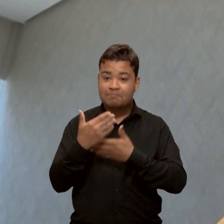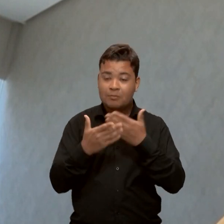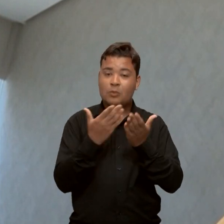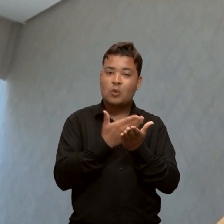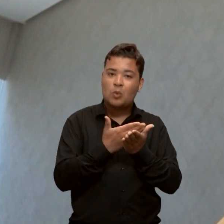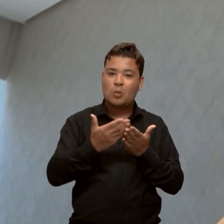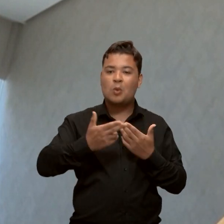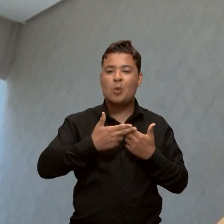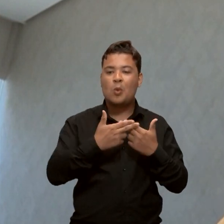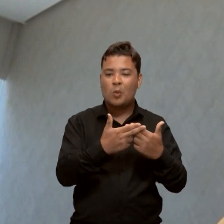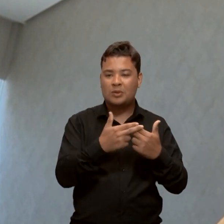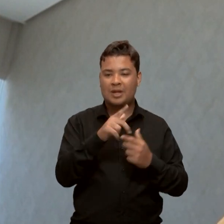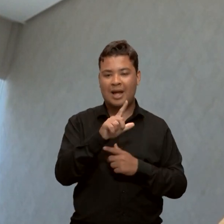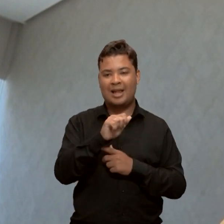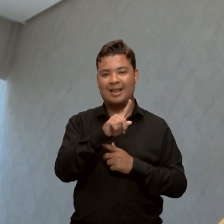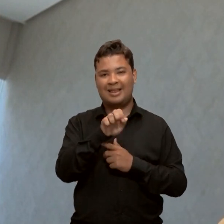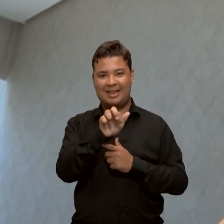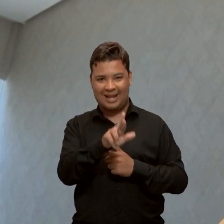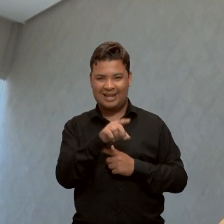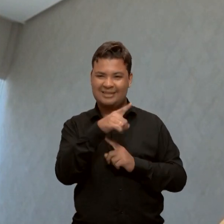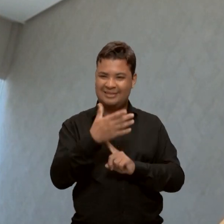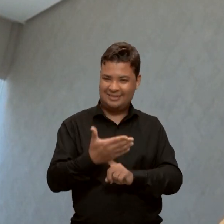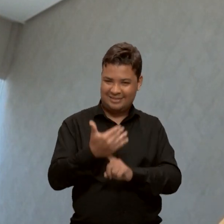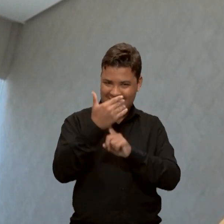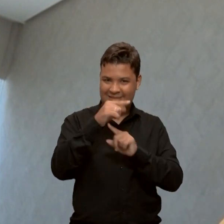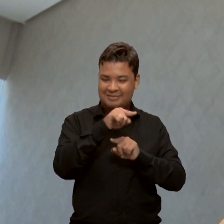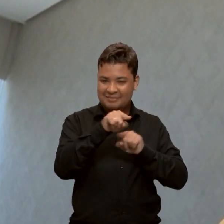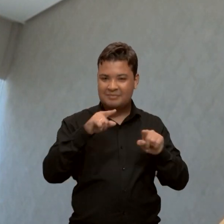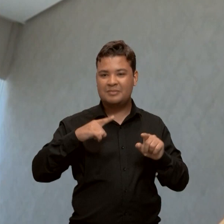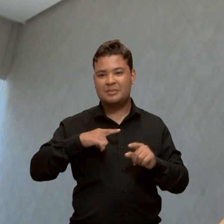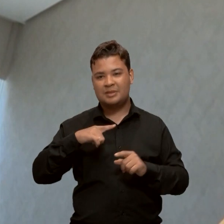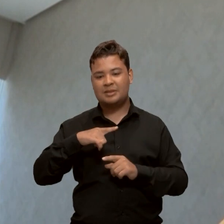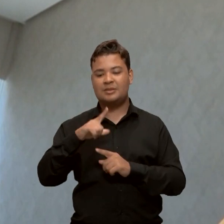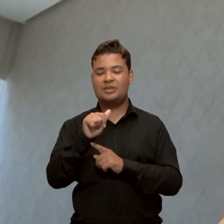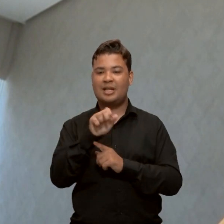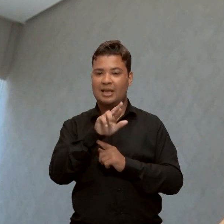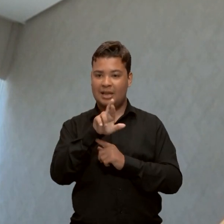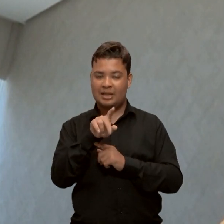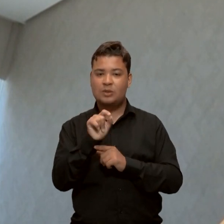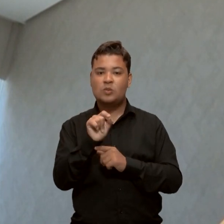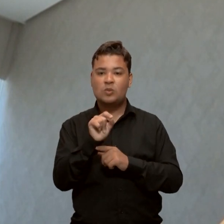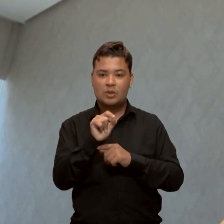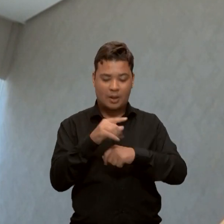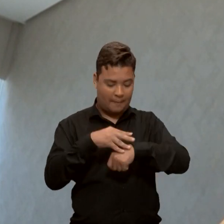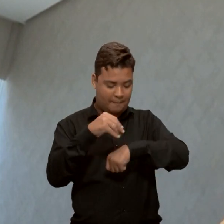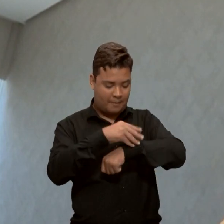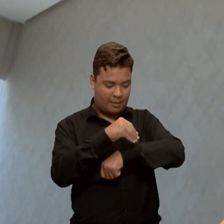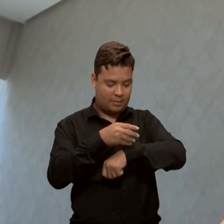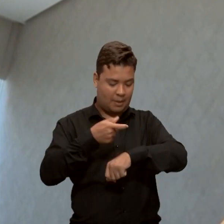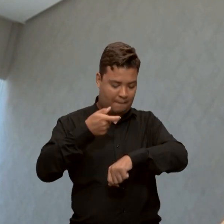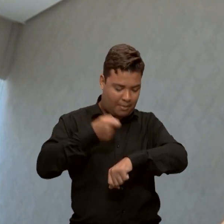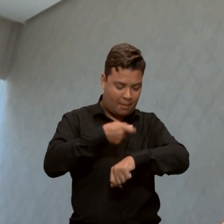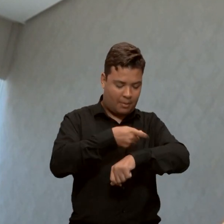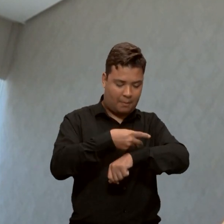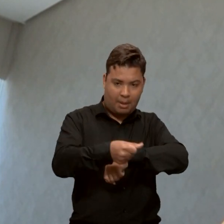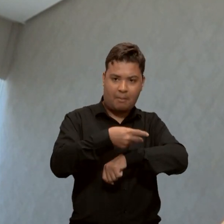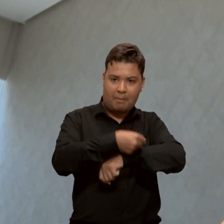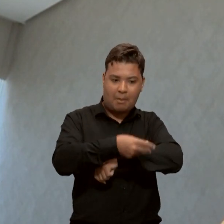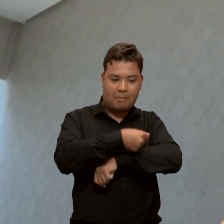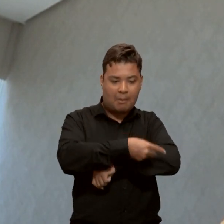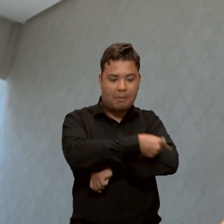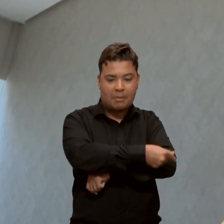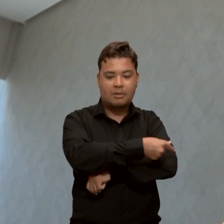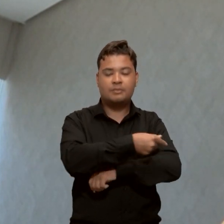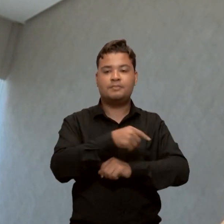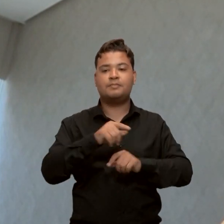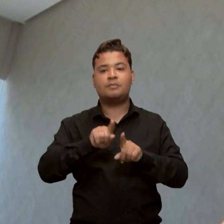as tecnologias propriamente ditas. Aí tudo começou com laser de depilação, aí depois passou para a luz pulsada, que ajudava a